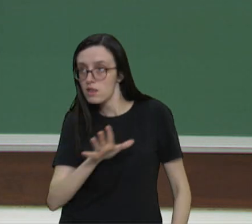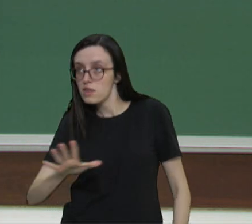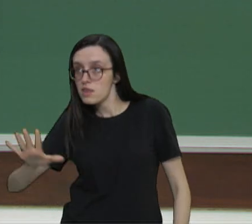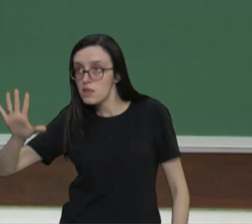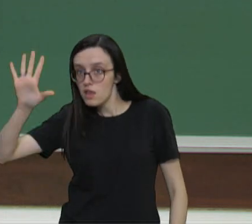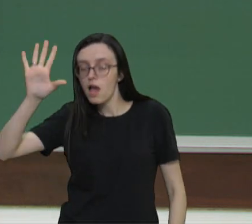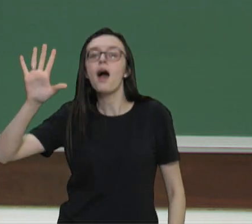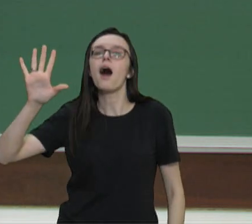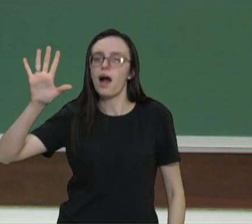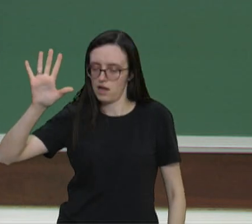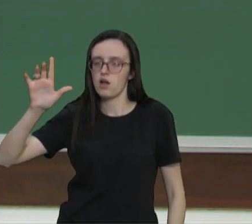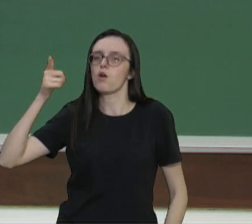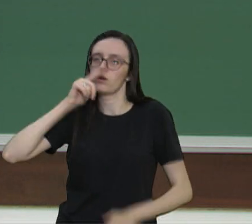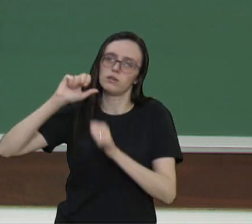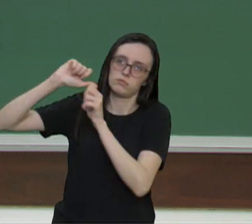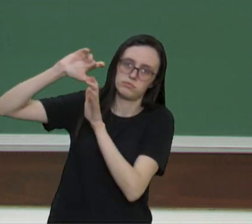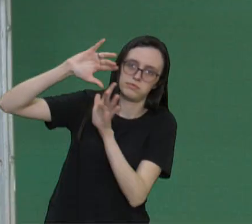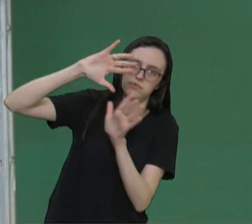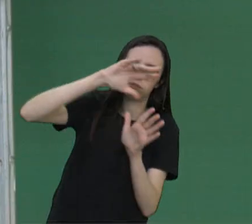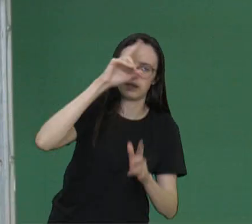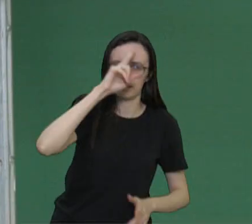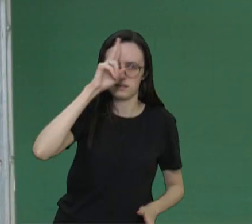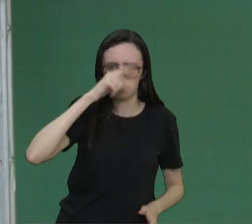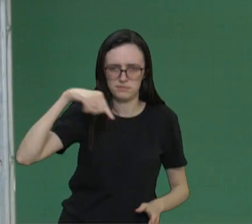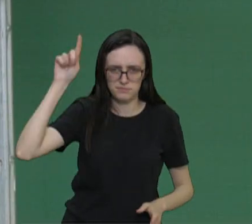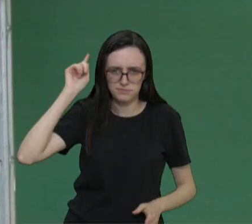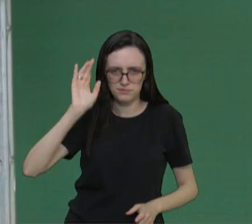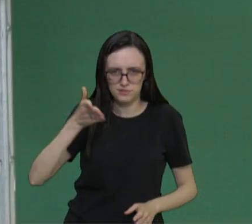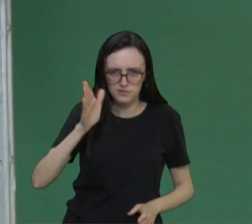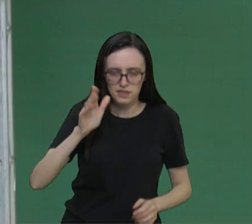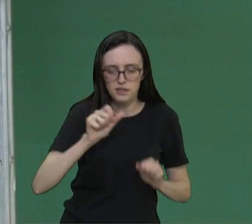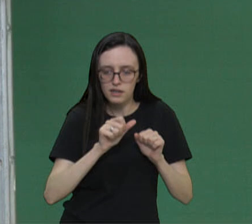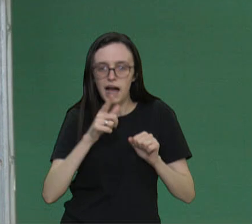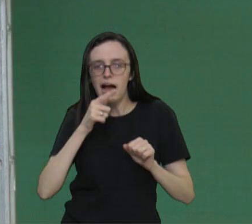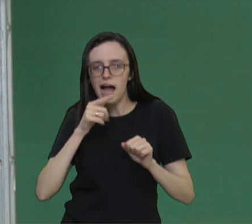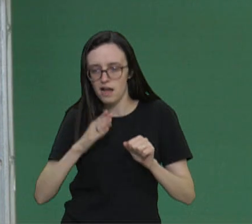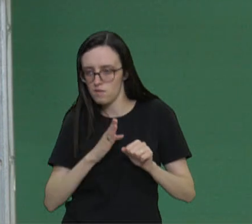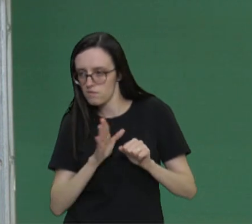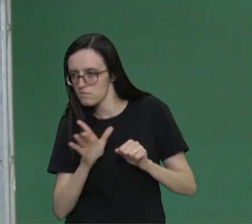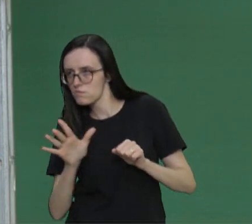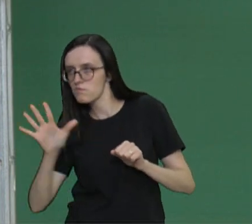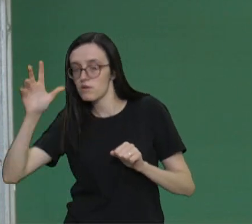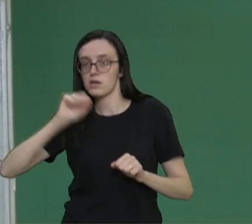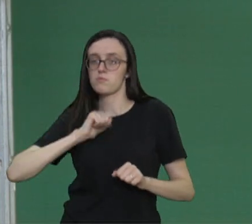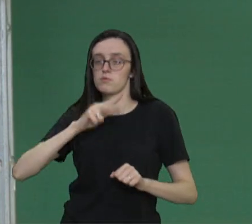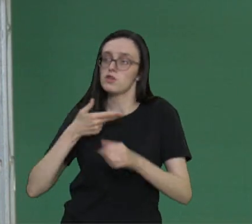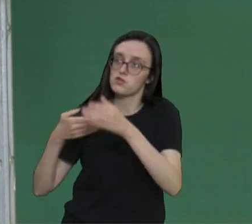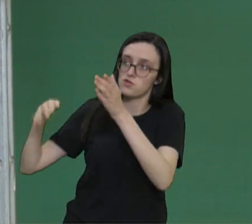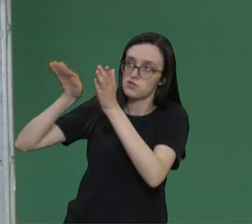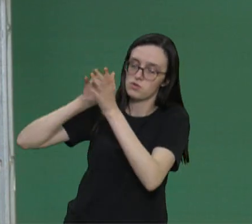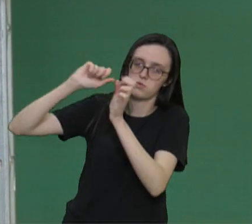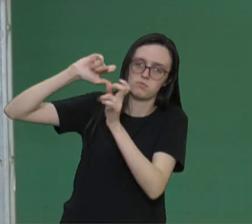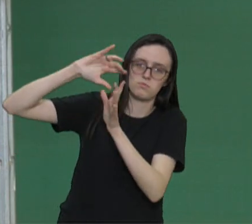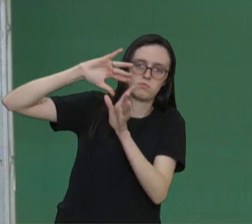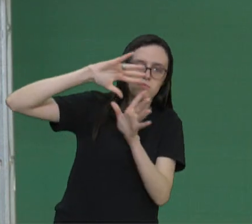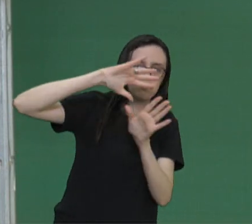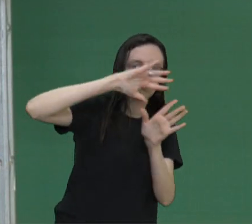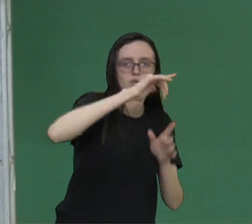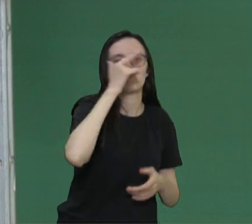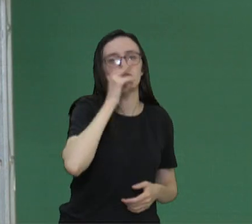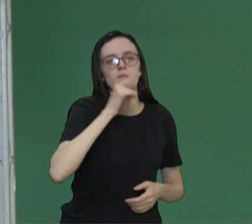litoral do Brasil, você acertou. Lembra lá, né? O litoral do Brasil, os portugueses chegaram ali e a partir dali